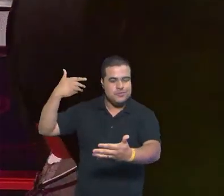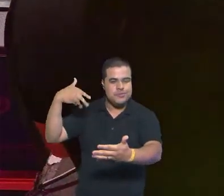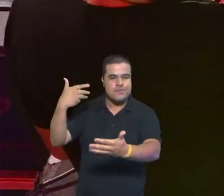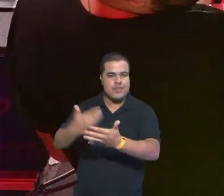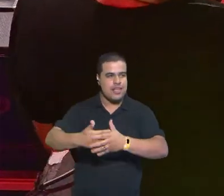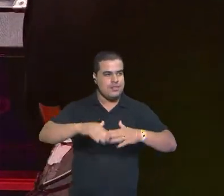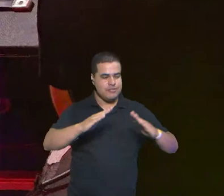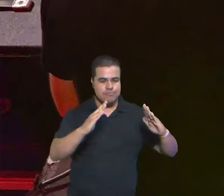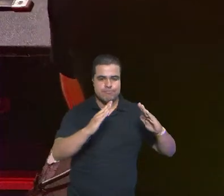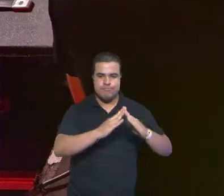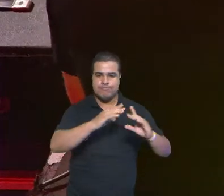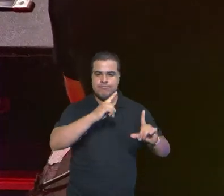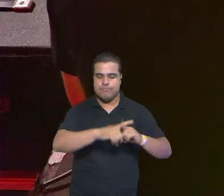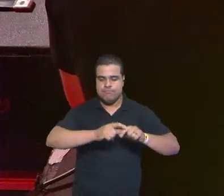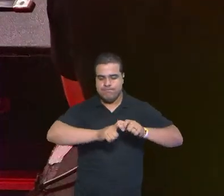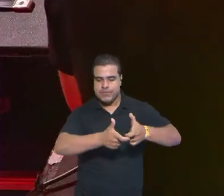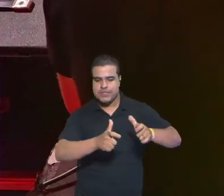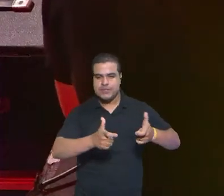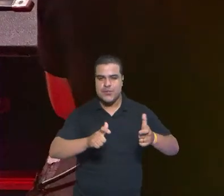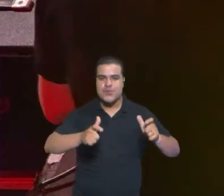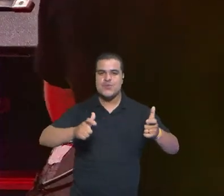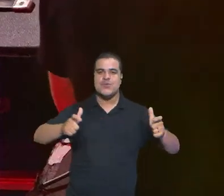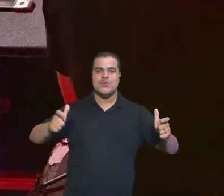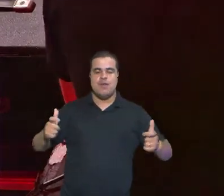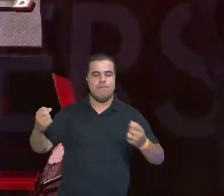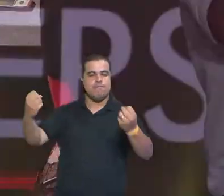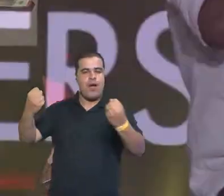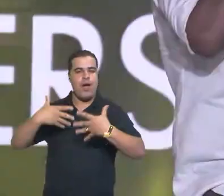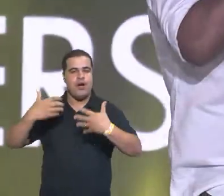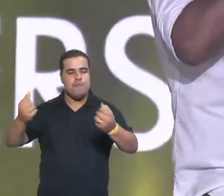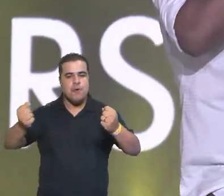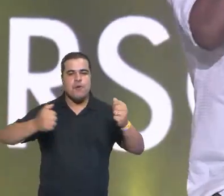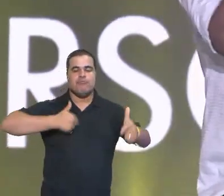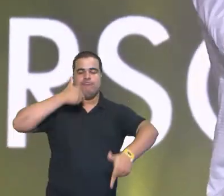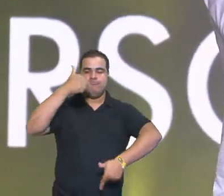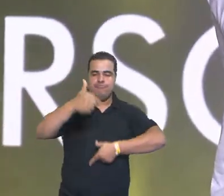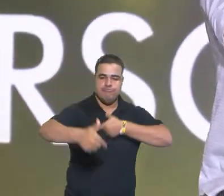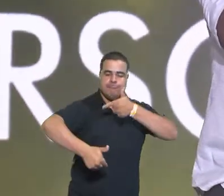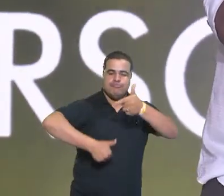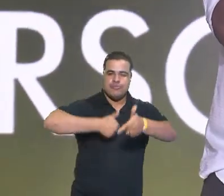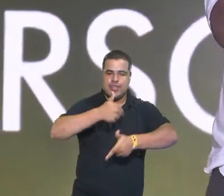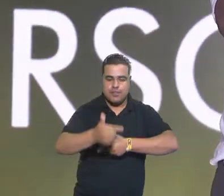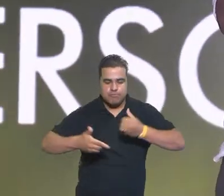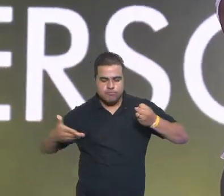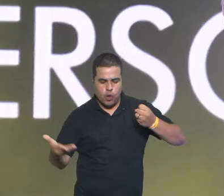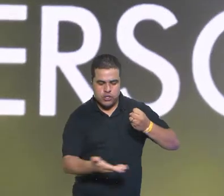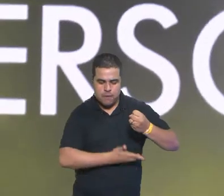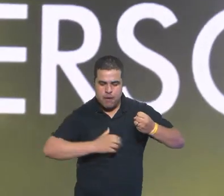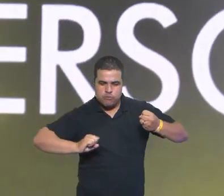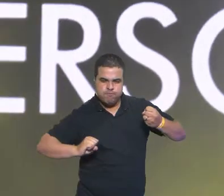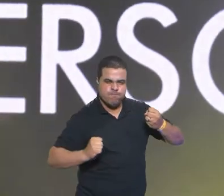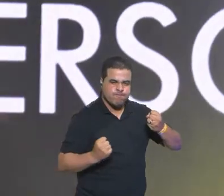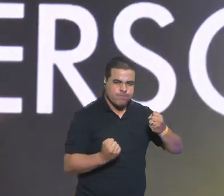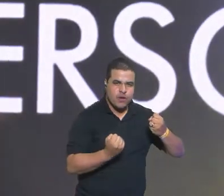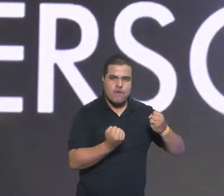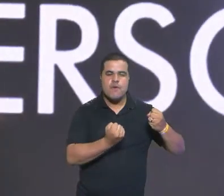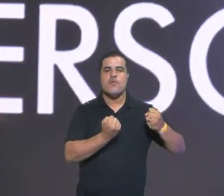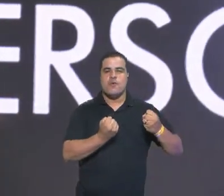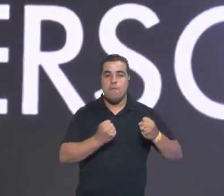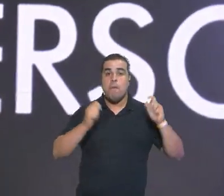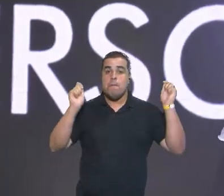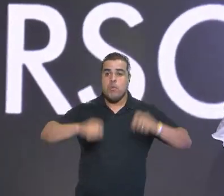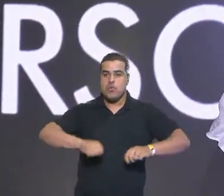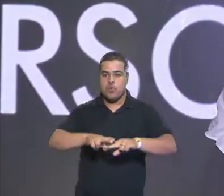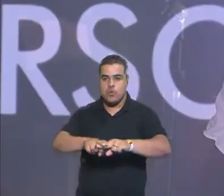da igreja só cresceu Jesus é a cabeça e nos ensina a trabalhar rapaz é muito forte nada pode me